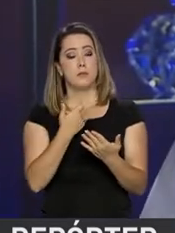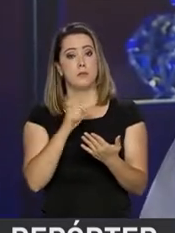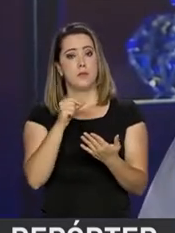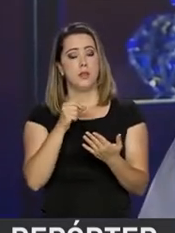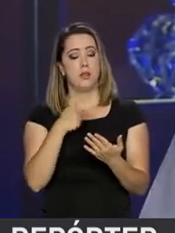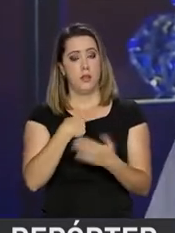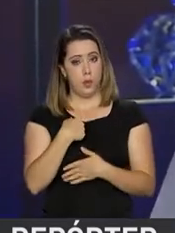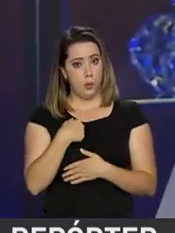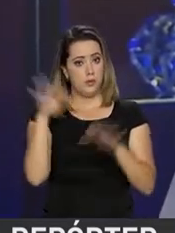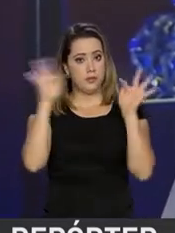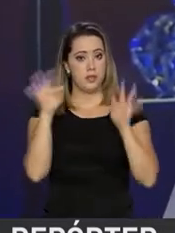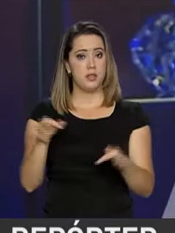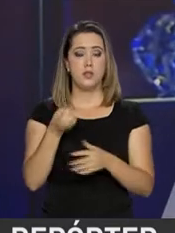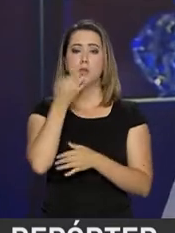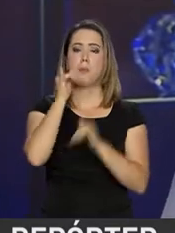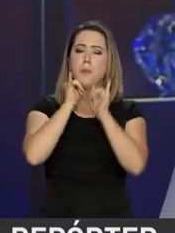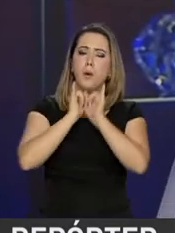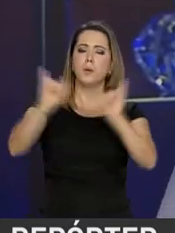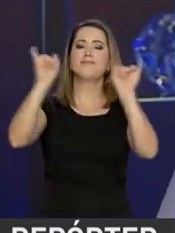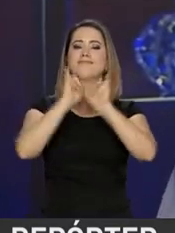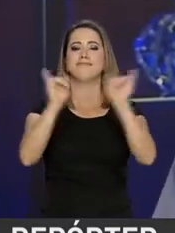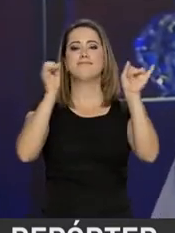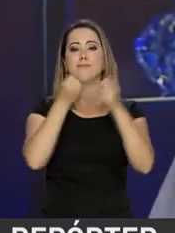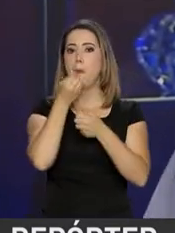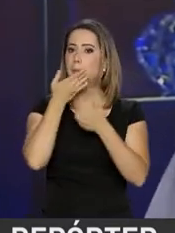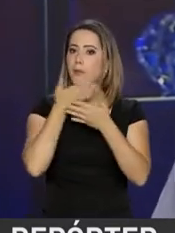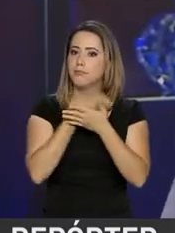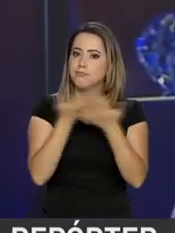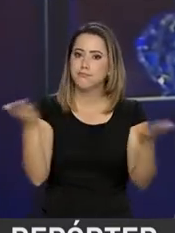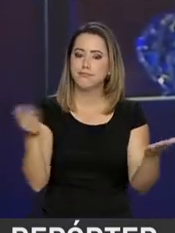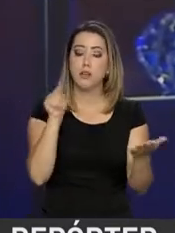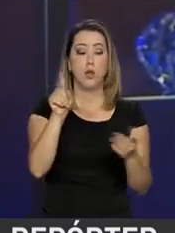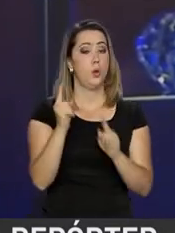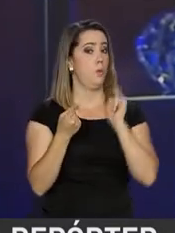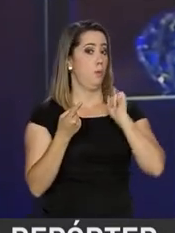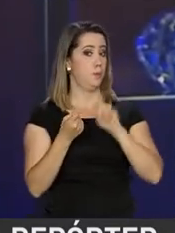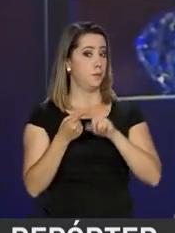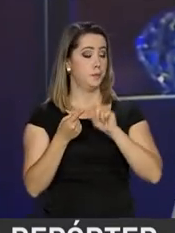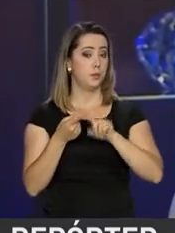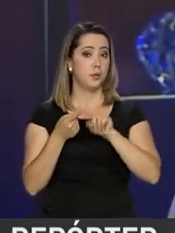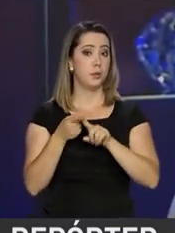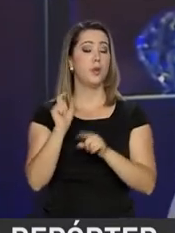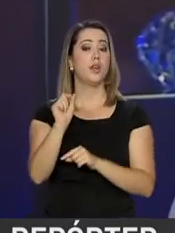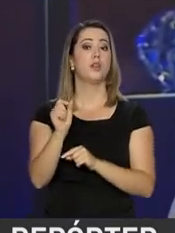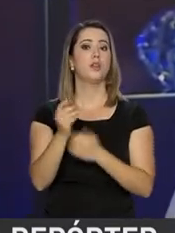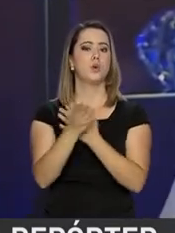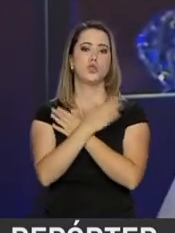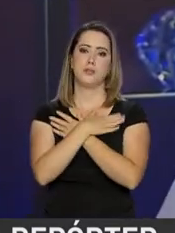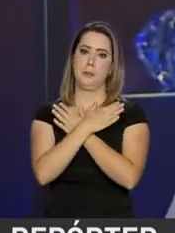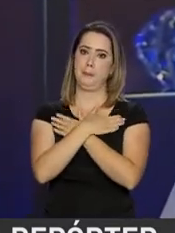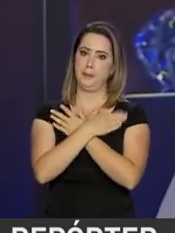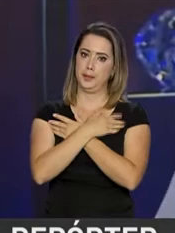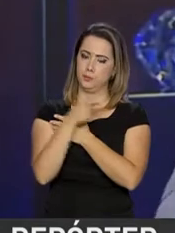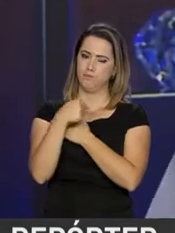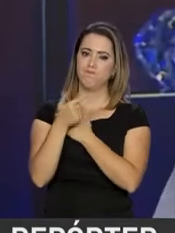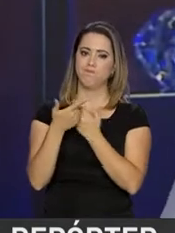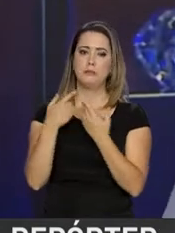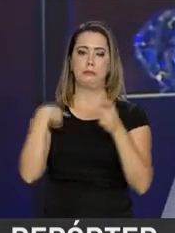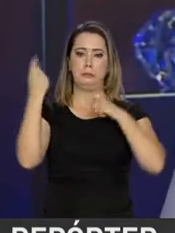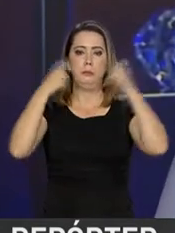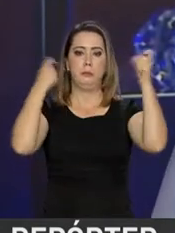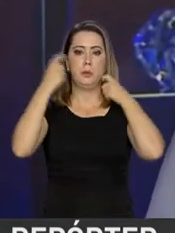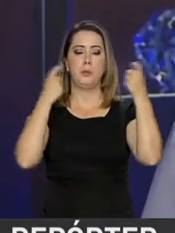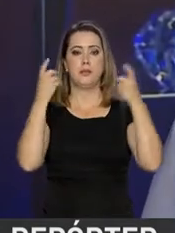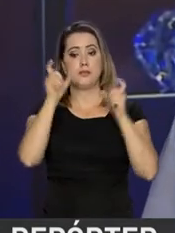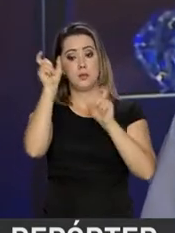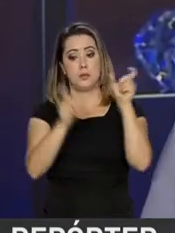dar boas notícias nos últimos tempos e uma delas diz respeito ao desemprego há uma grande preocupação você sabe dos